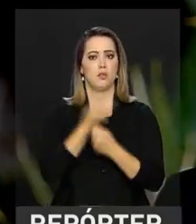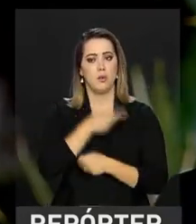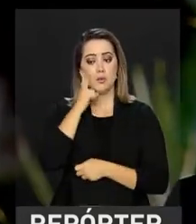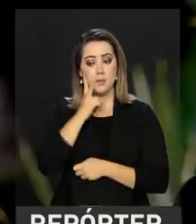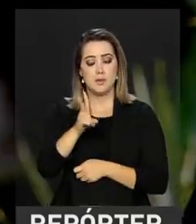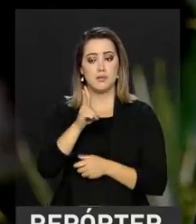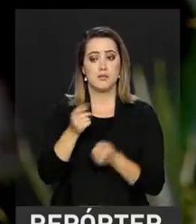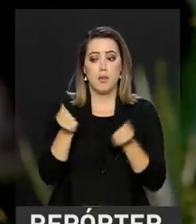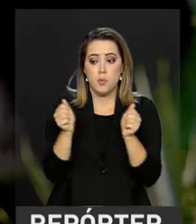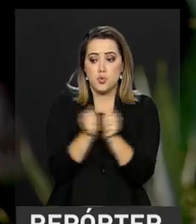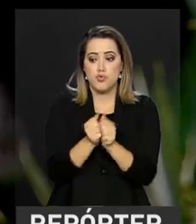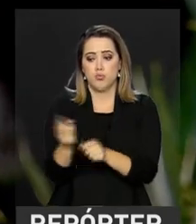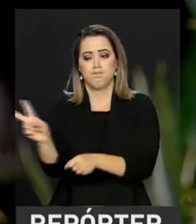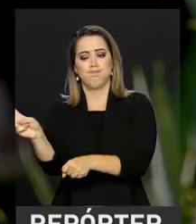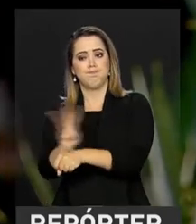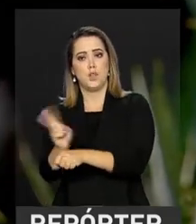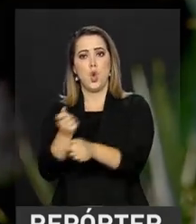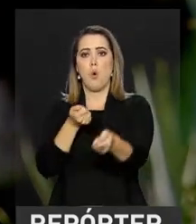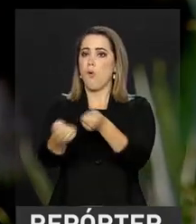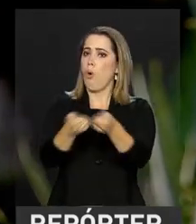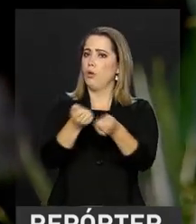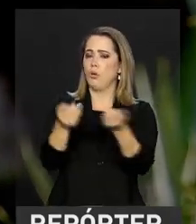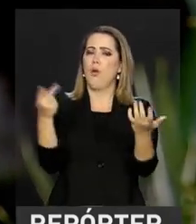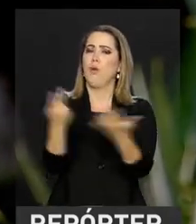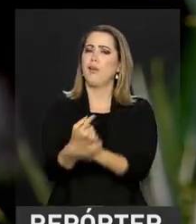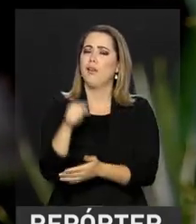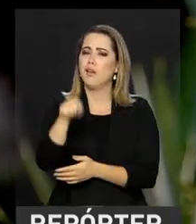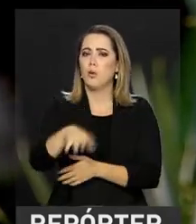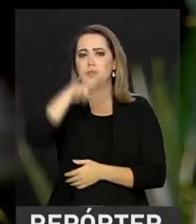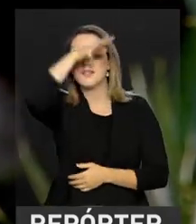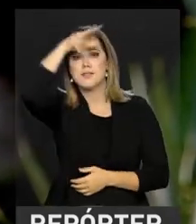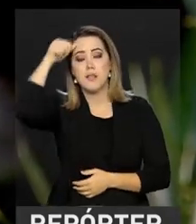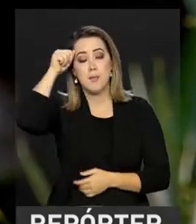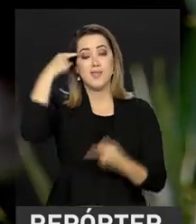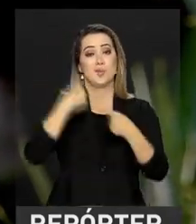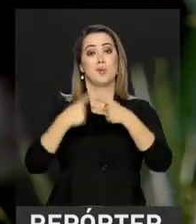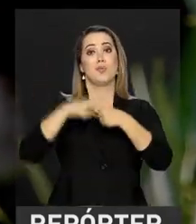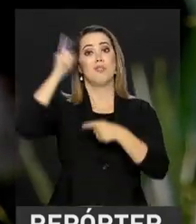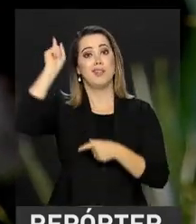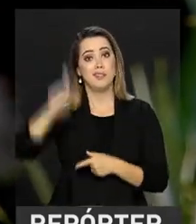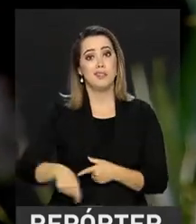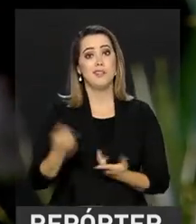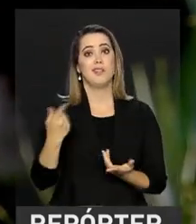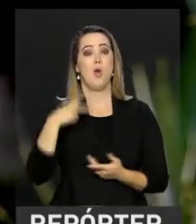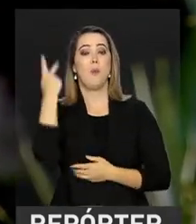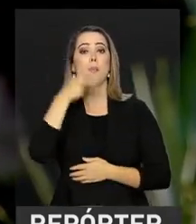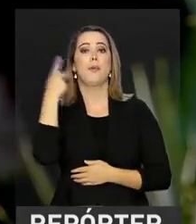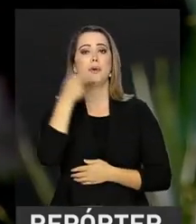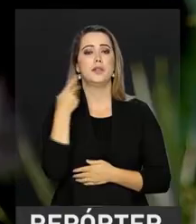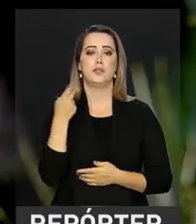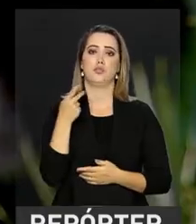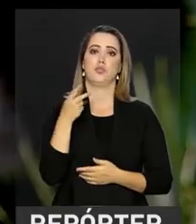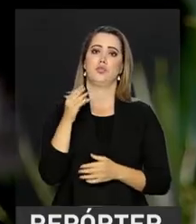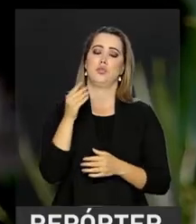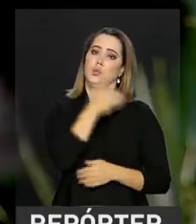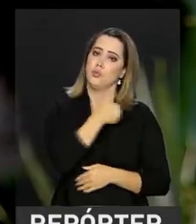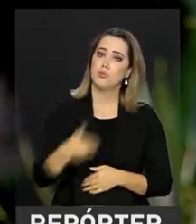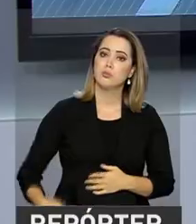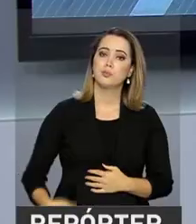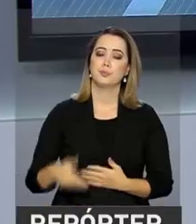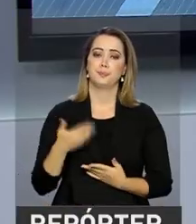nós precisamos controlar o desmatamento da Amazônia, porque isso é uma política de